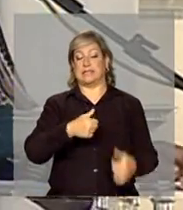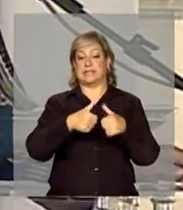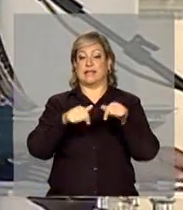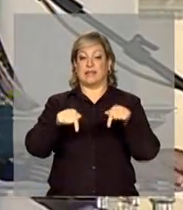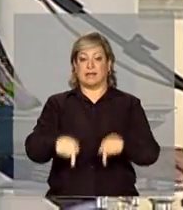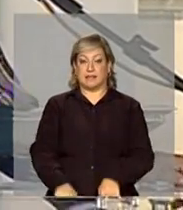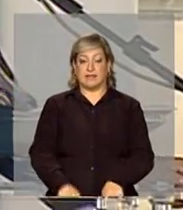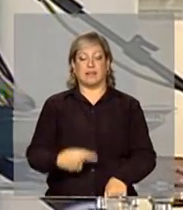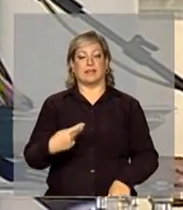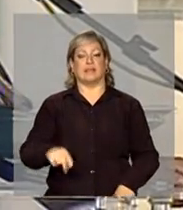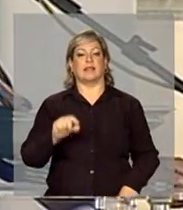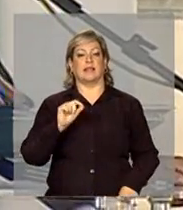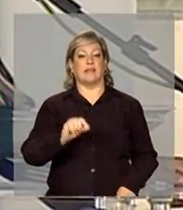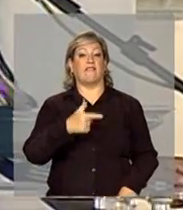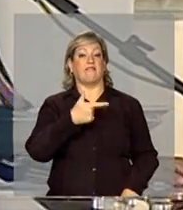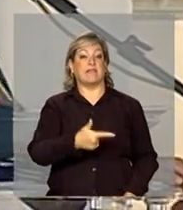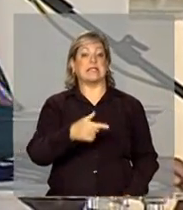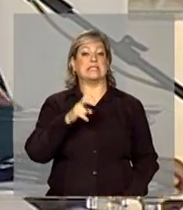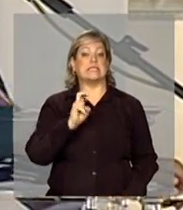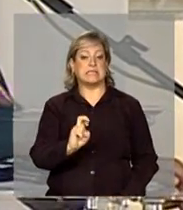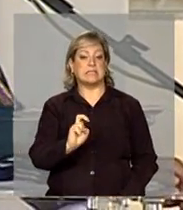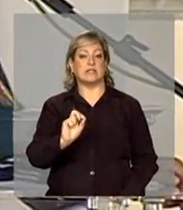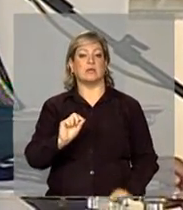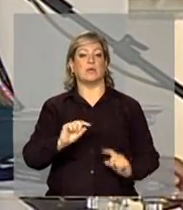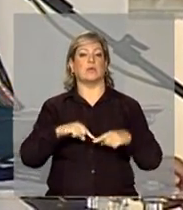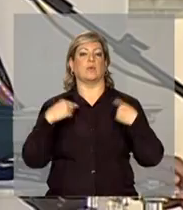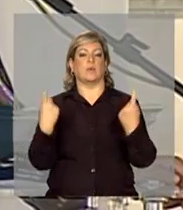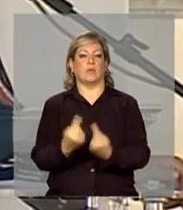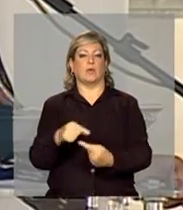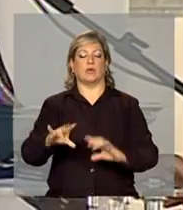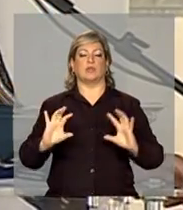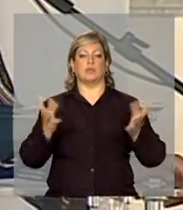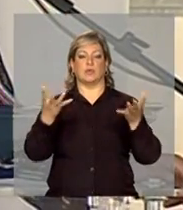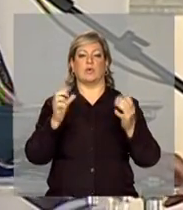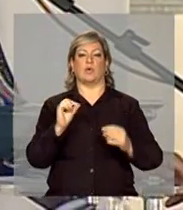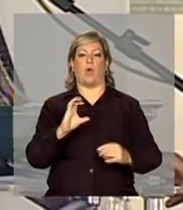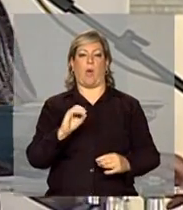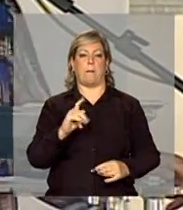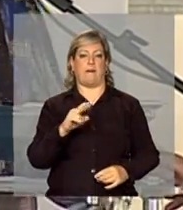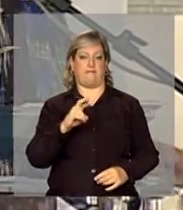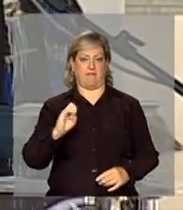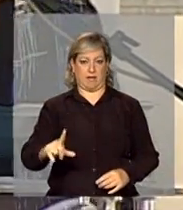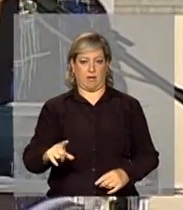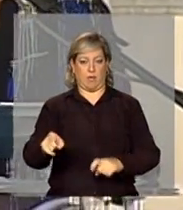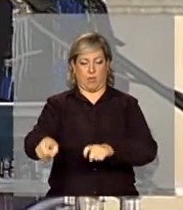aqui nesse 25ª edição do Show Rural da Copavel.